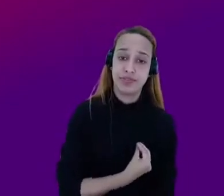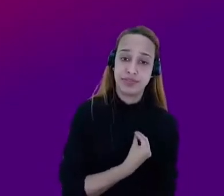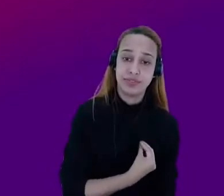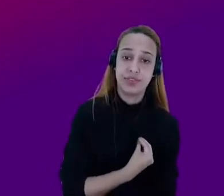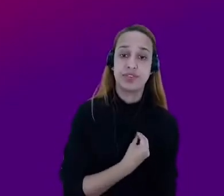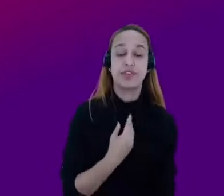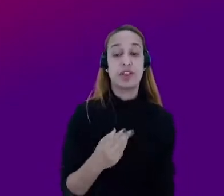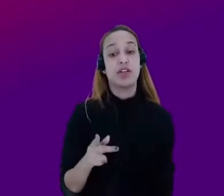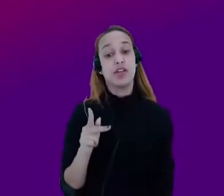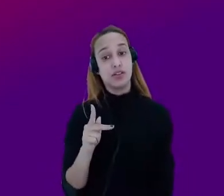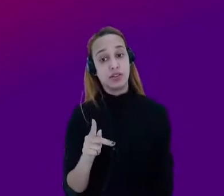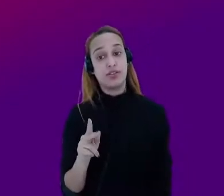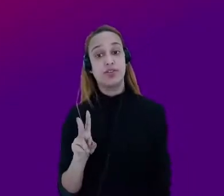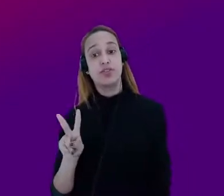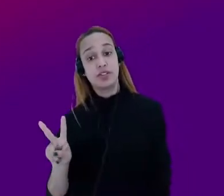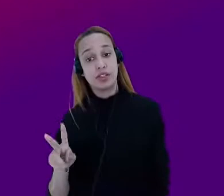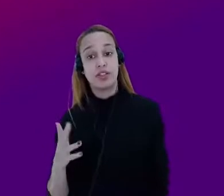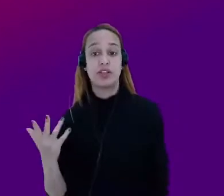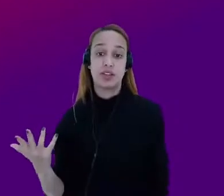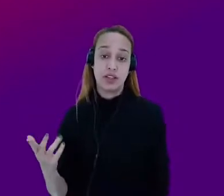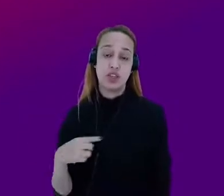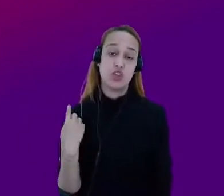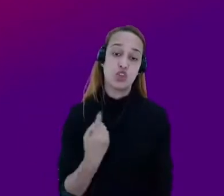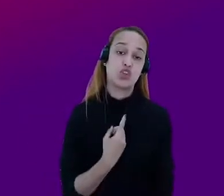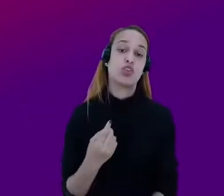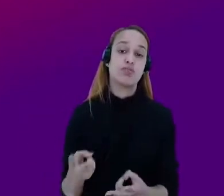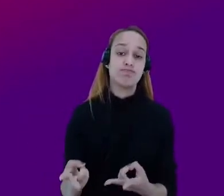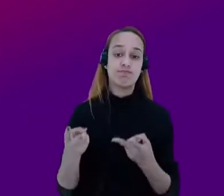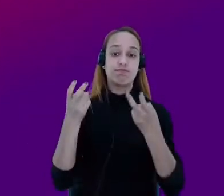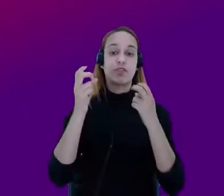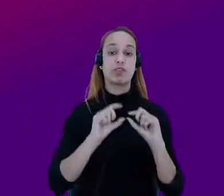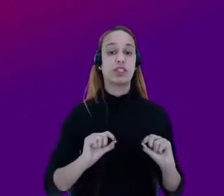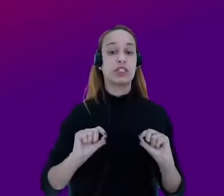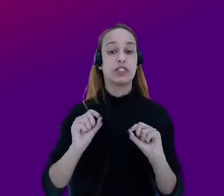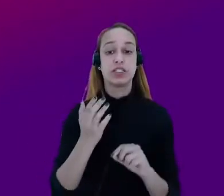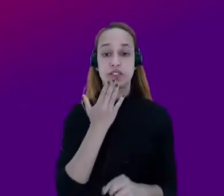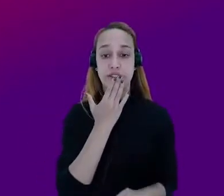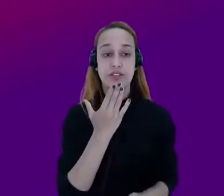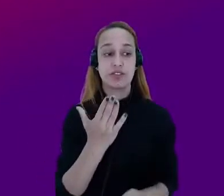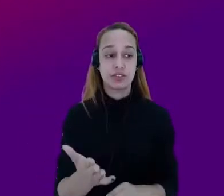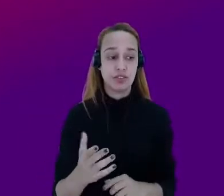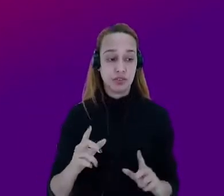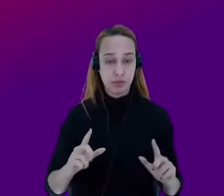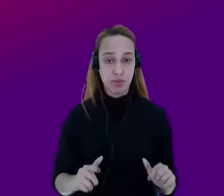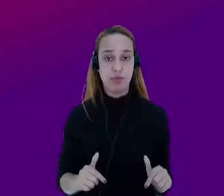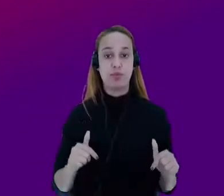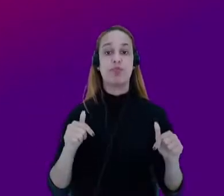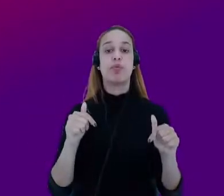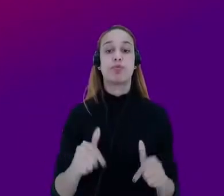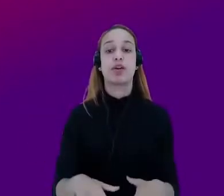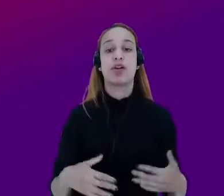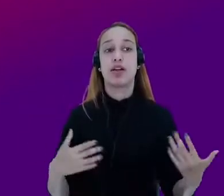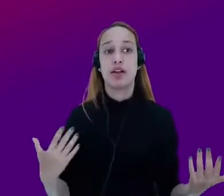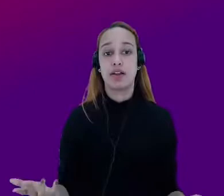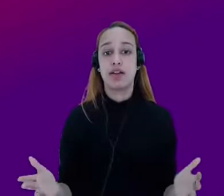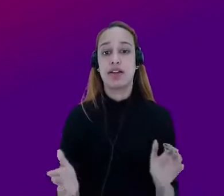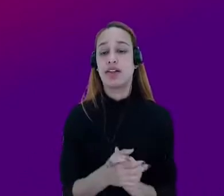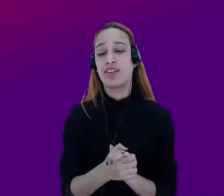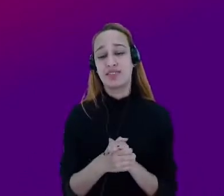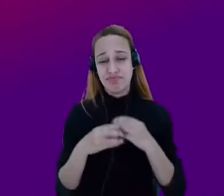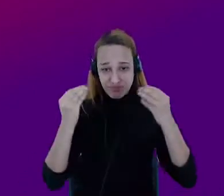previdência privada, você percebe que esse tipo de abordagem é muito, muito,